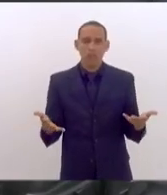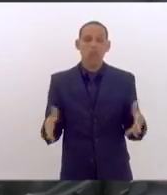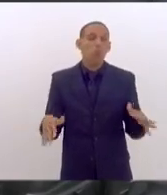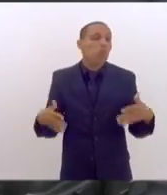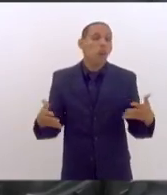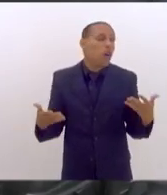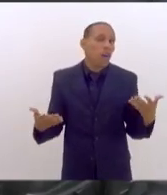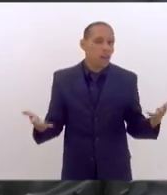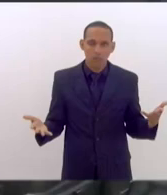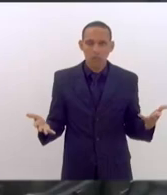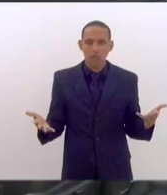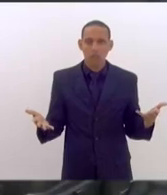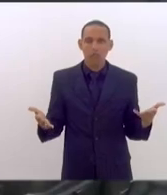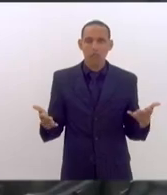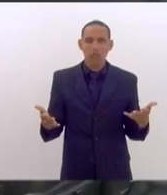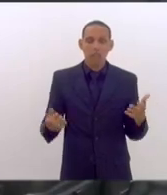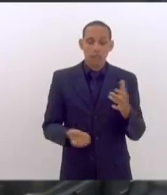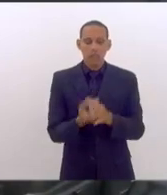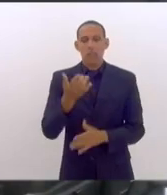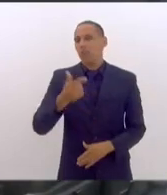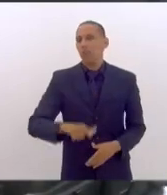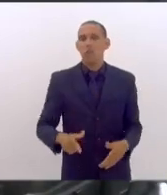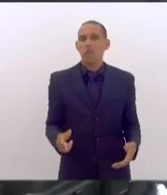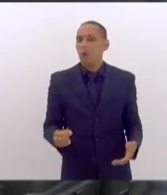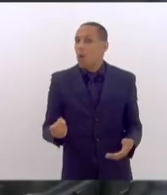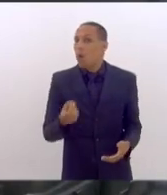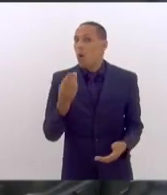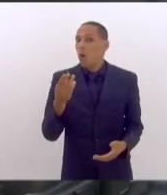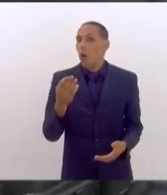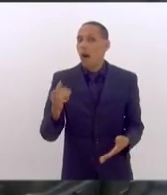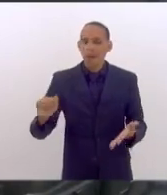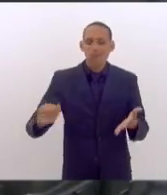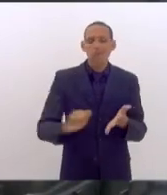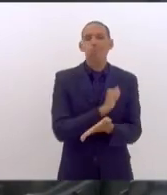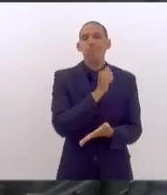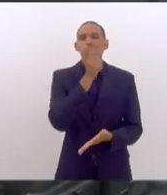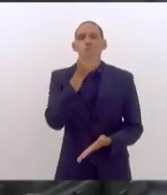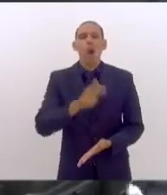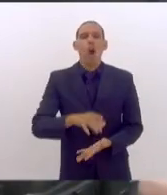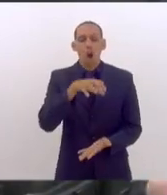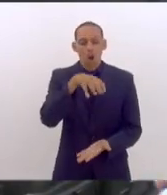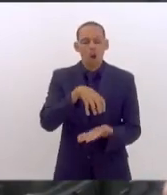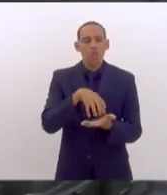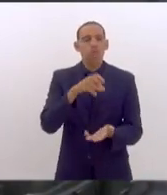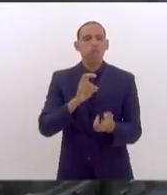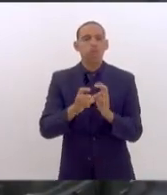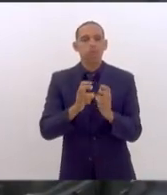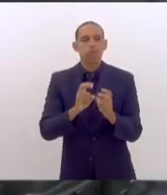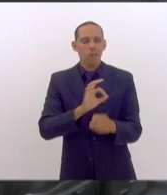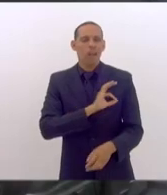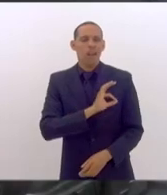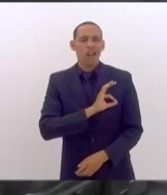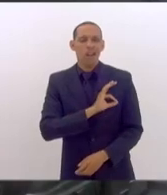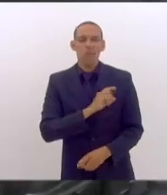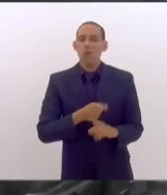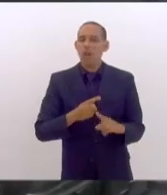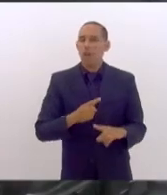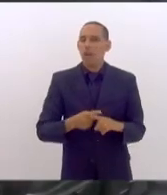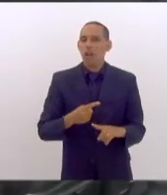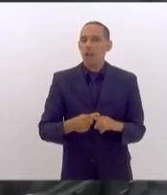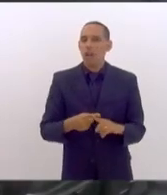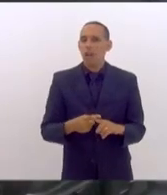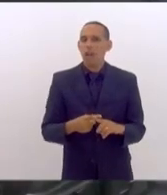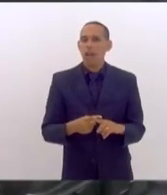quanto realmente vai recriar hum ou vai se formatar novamente esse Batalhão Ferroviário e sabe o que que eu digo isso